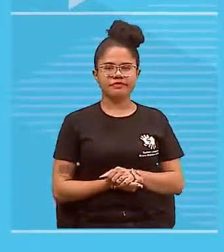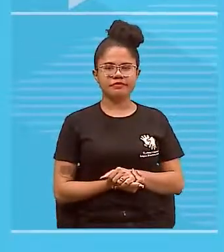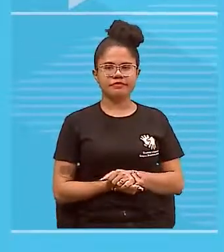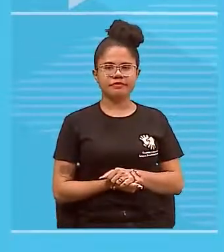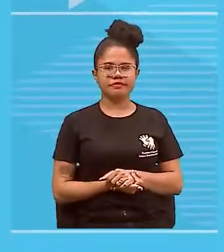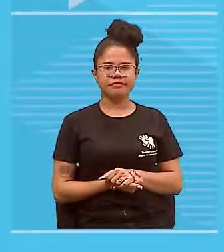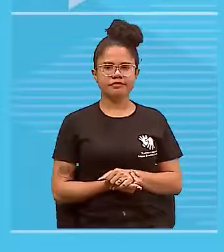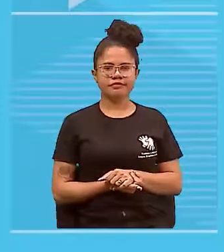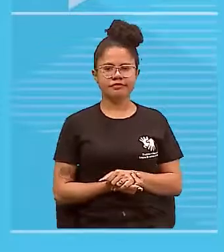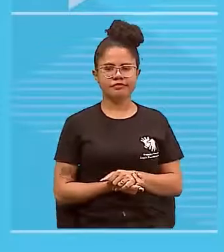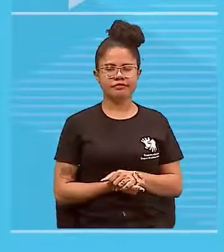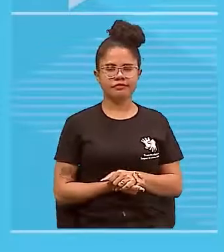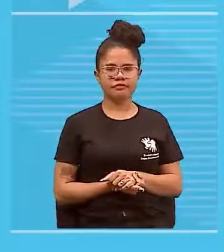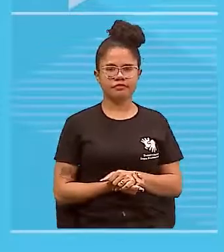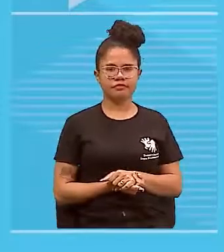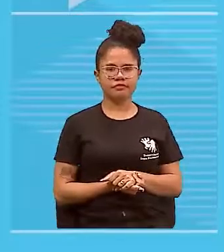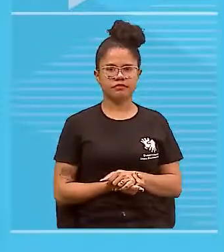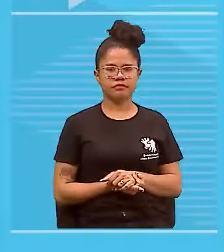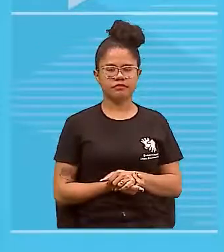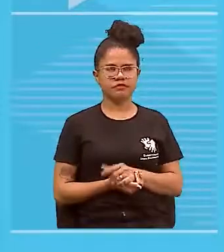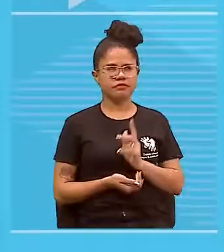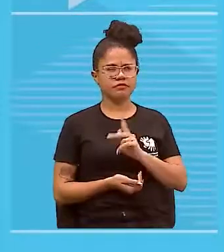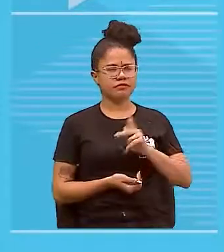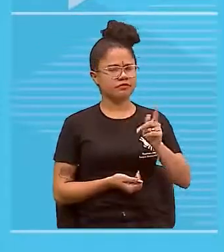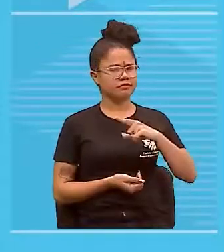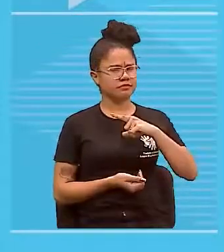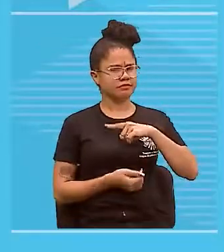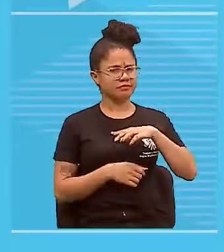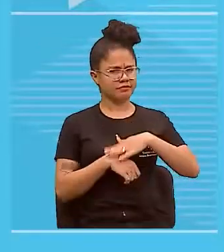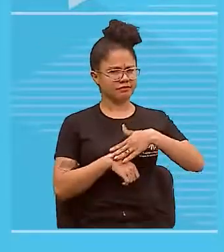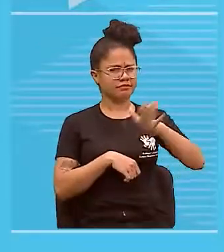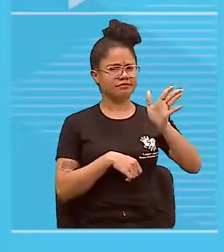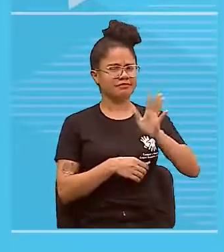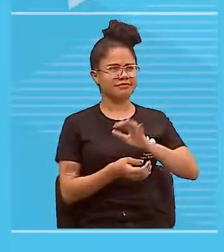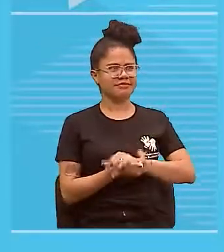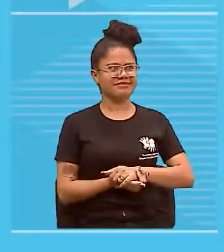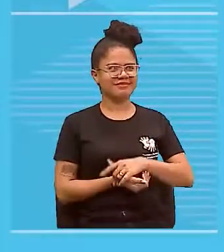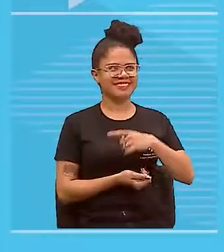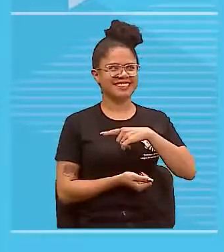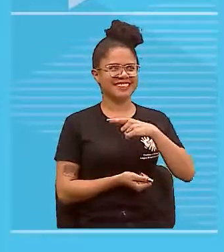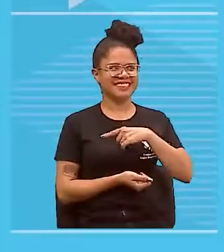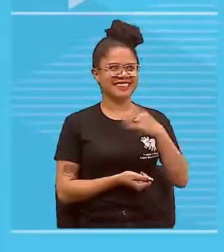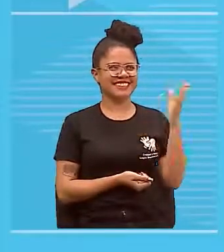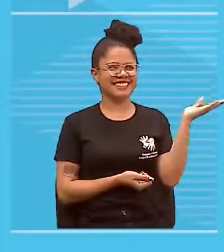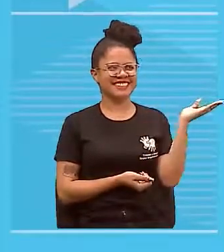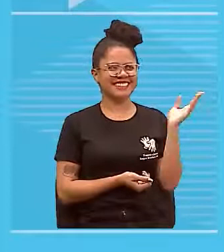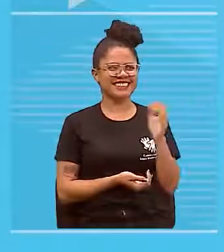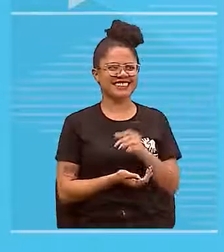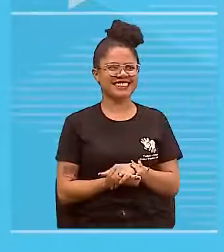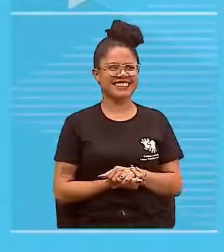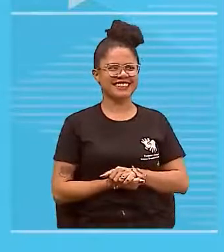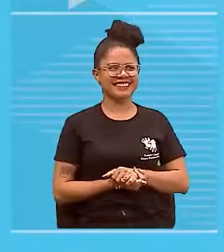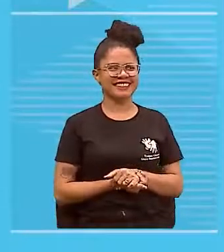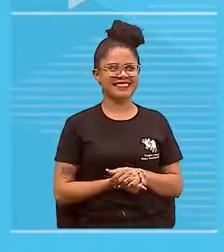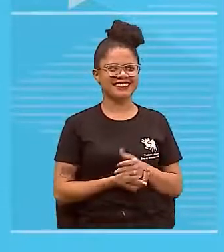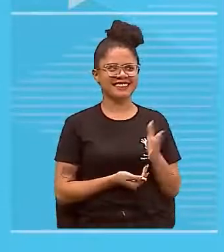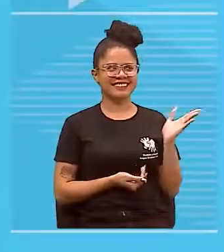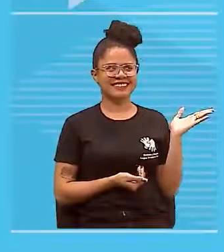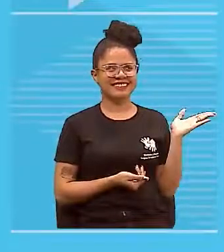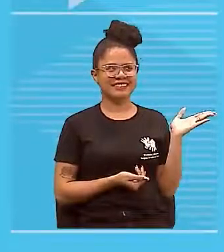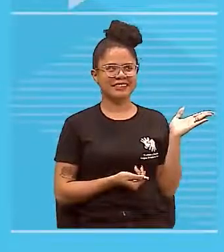né Professor tem mais a parte tem aqui tem para mandar para a China Olha